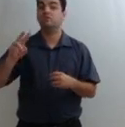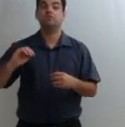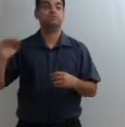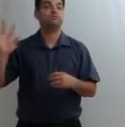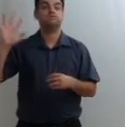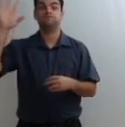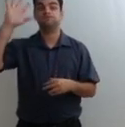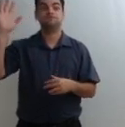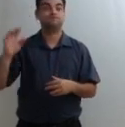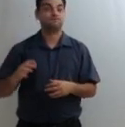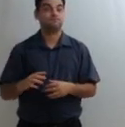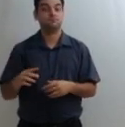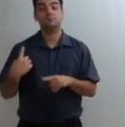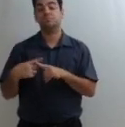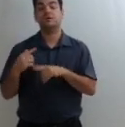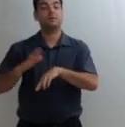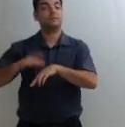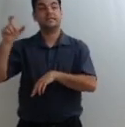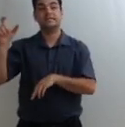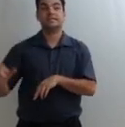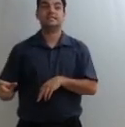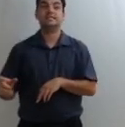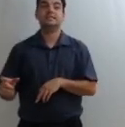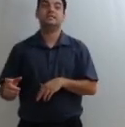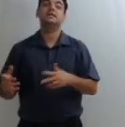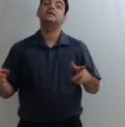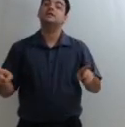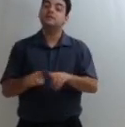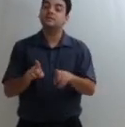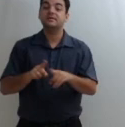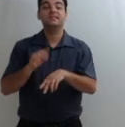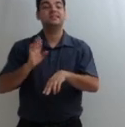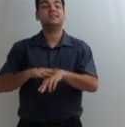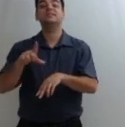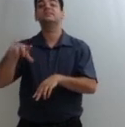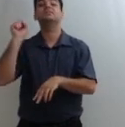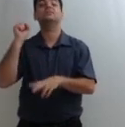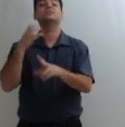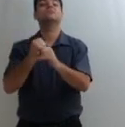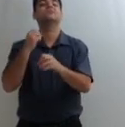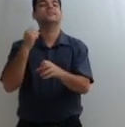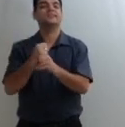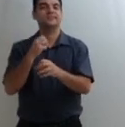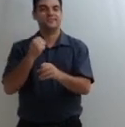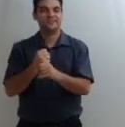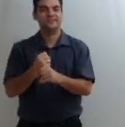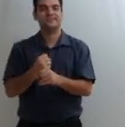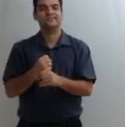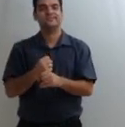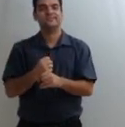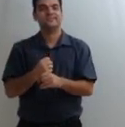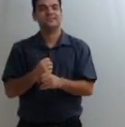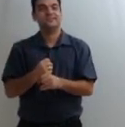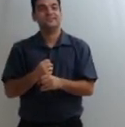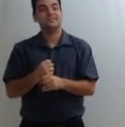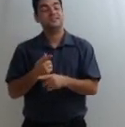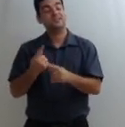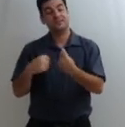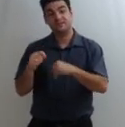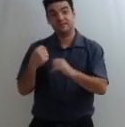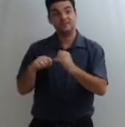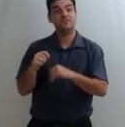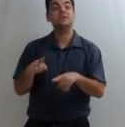paciente. A decisão destaca ainda a nomeação do contador da empresa Codia Administração de Bens e o